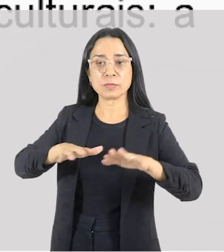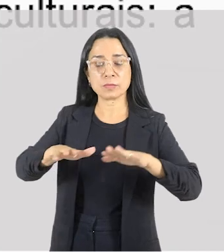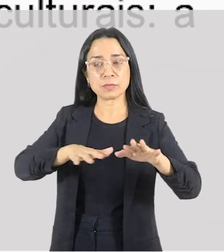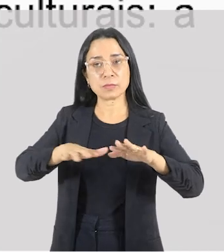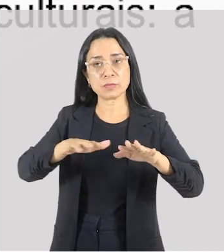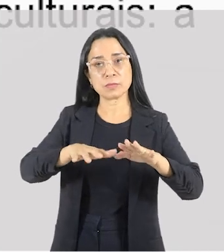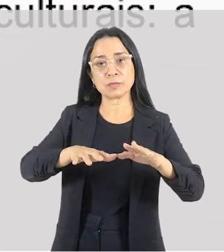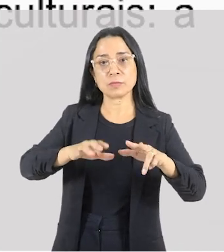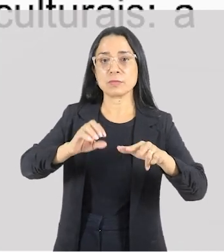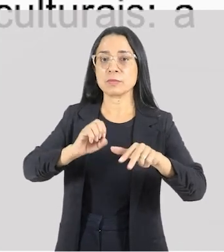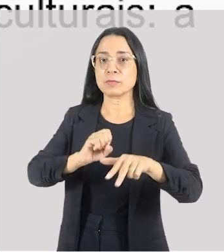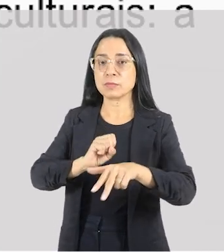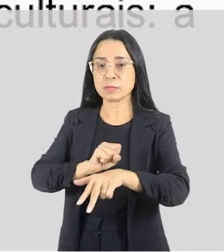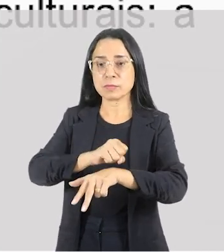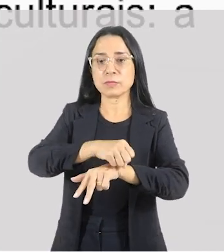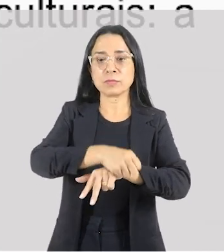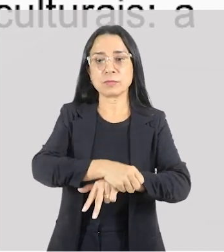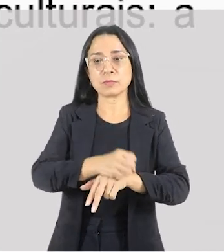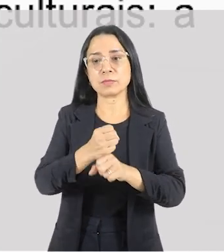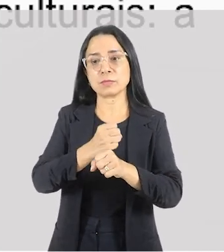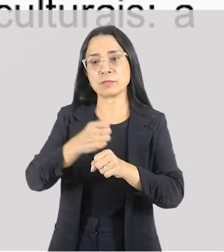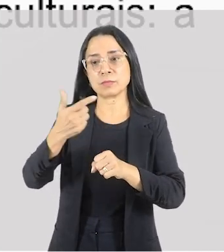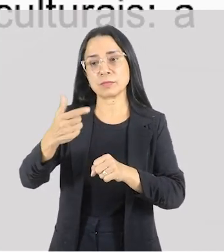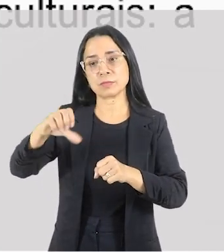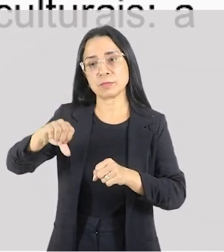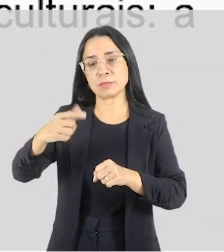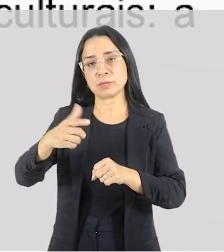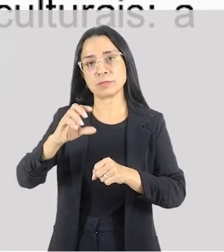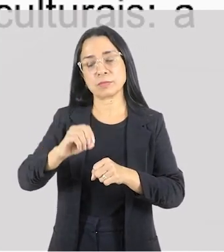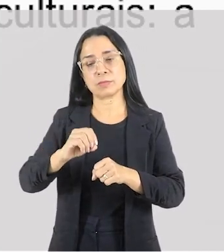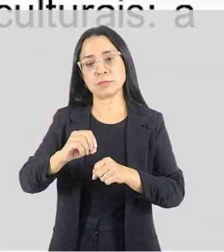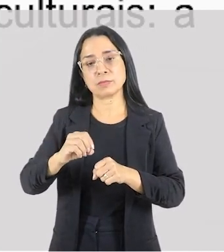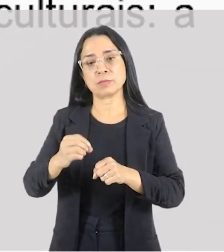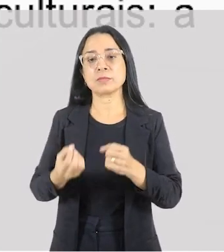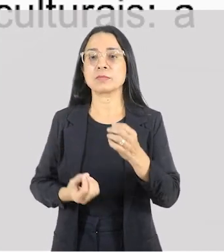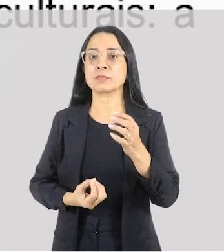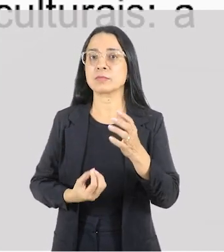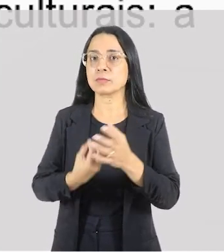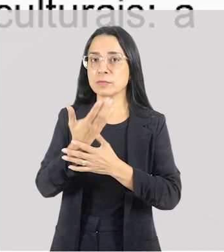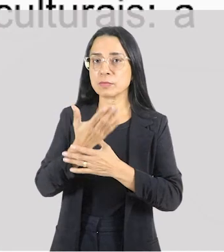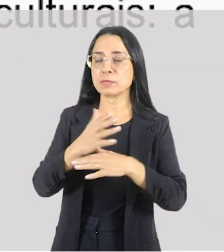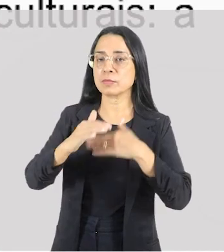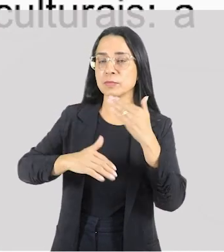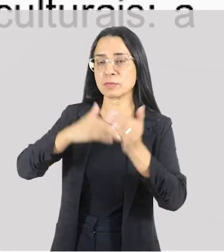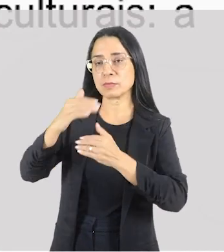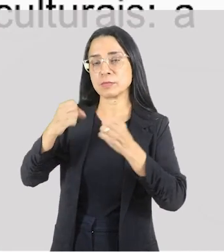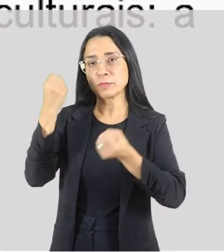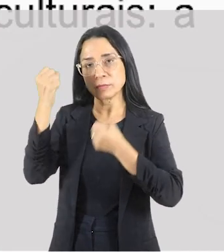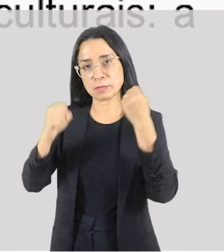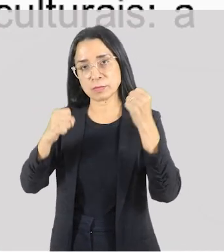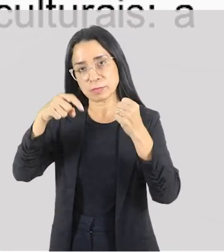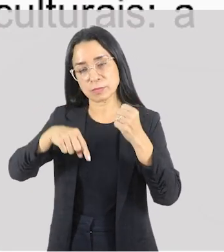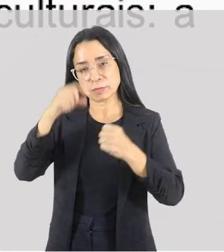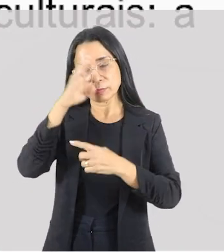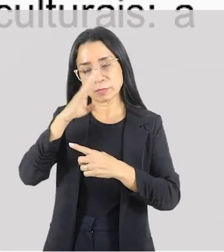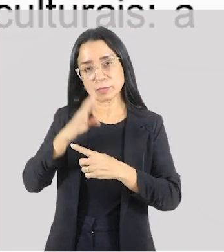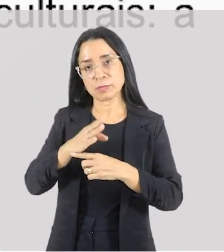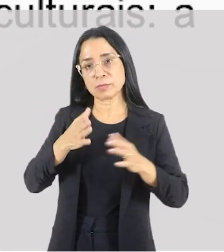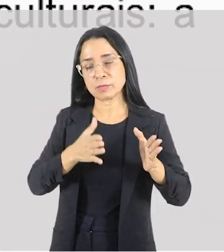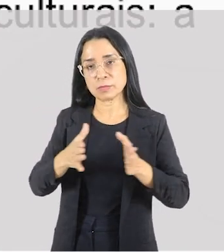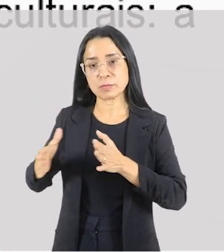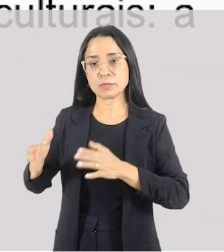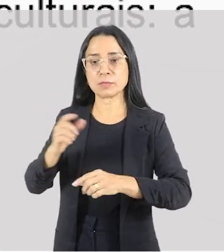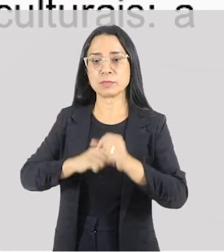um nascimento do processo industrial aqui no Brasil, dentro desse período que nós denominamos de Brasil